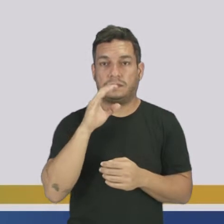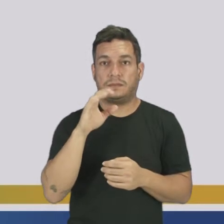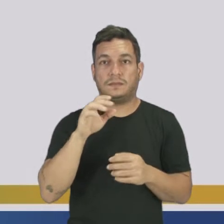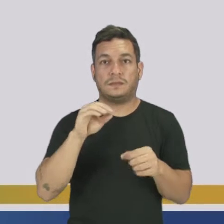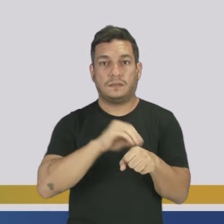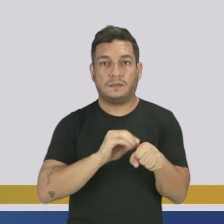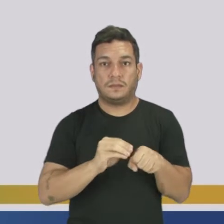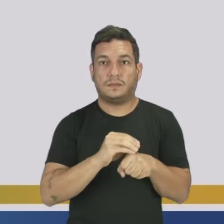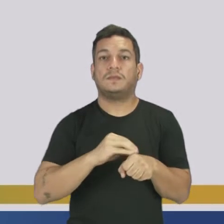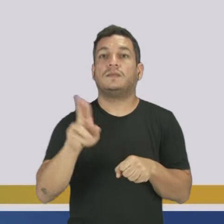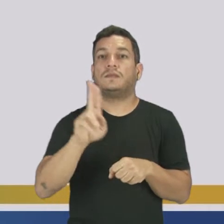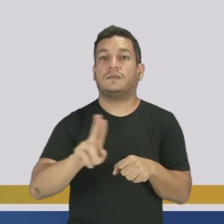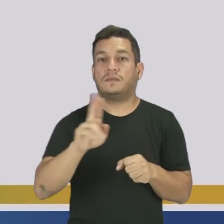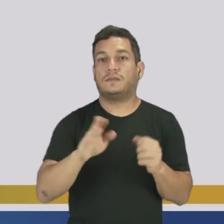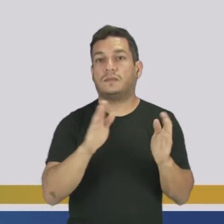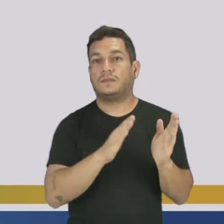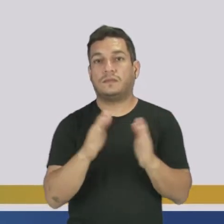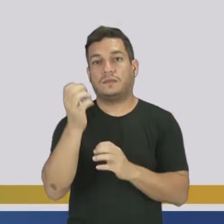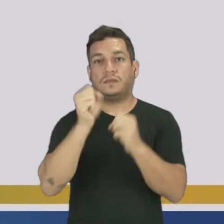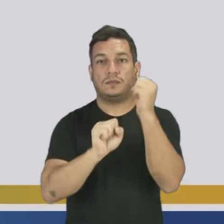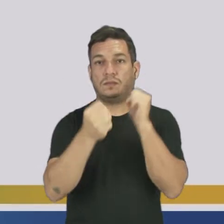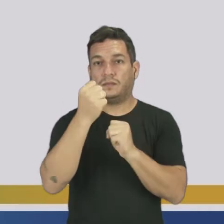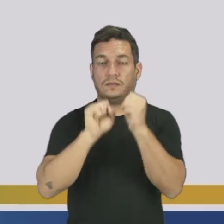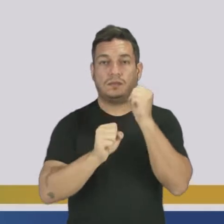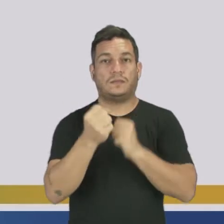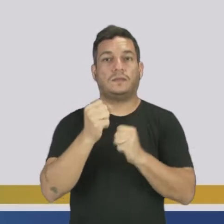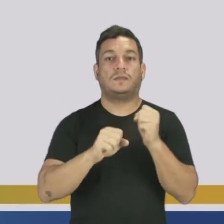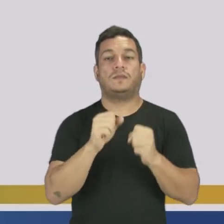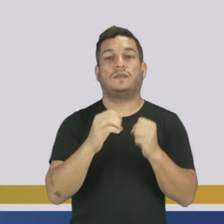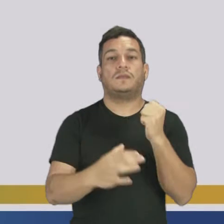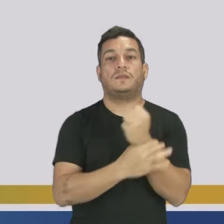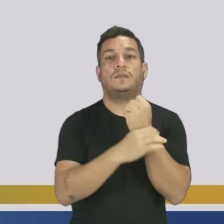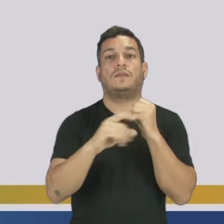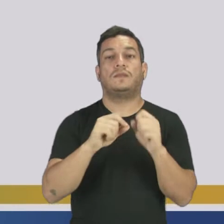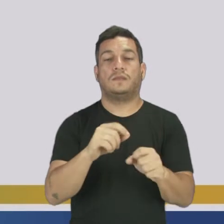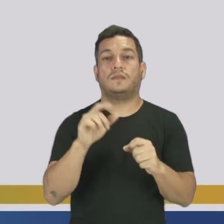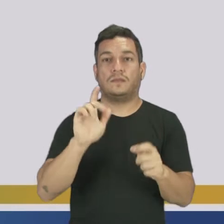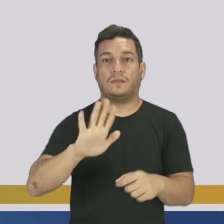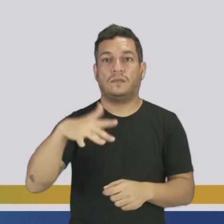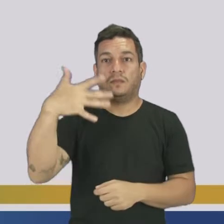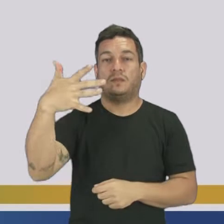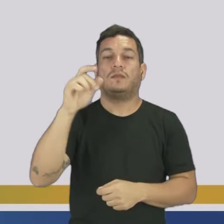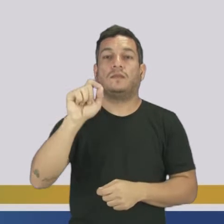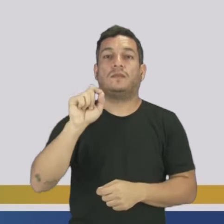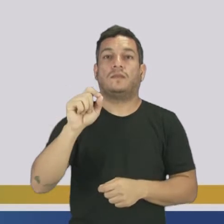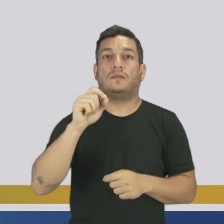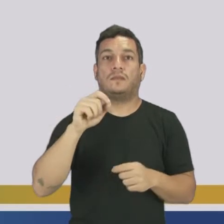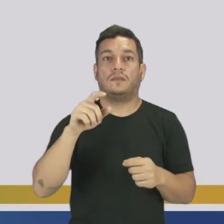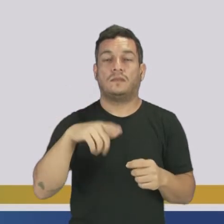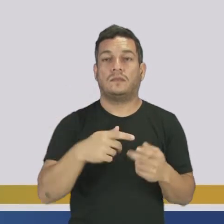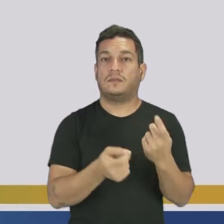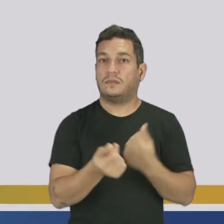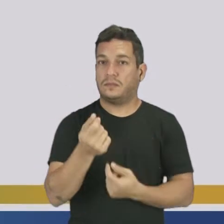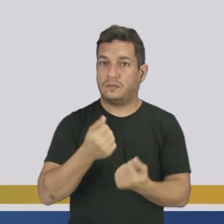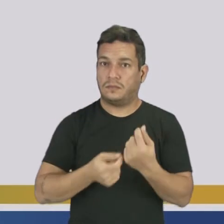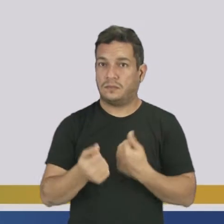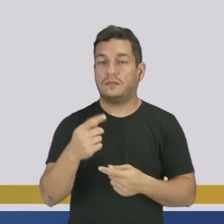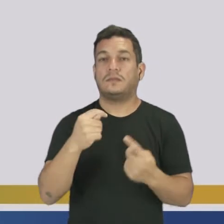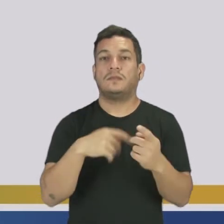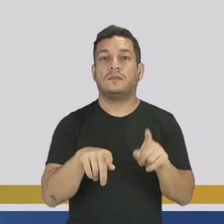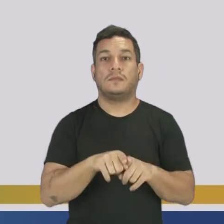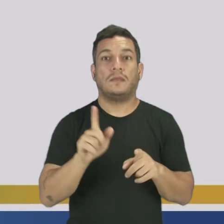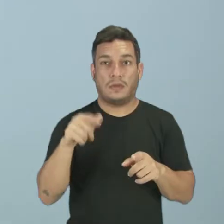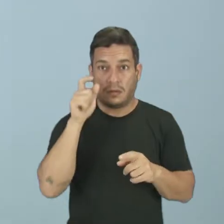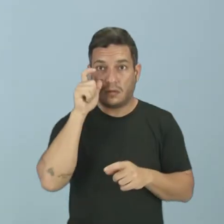partícula, passaram a ser usadas em processos industriais, promovendo o aumento da eficiência e grande impacto na economia. Isso é de